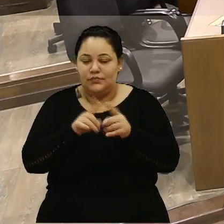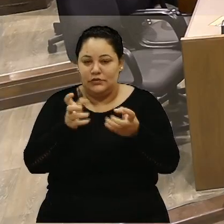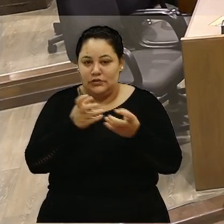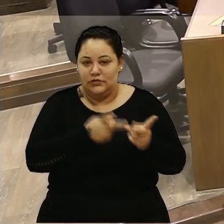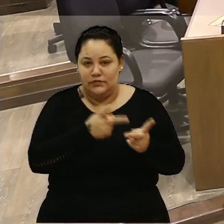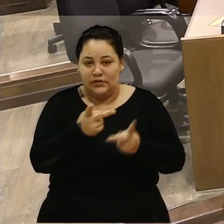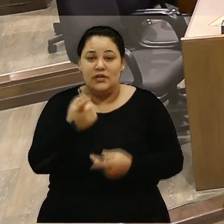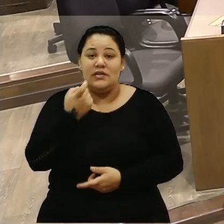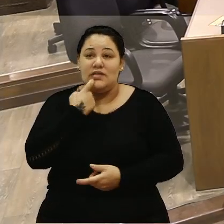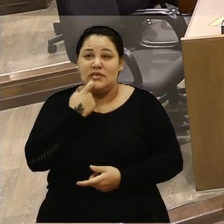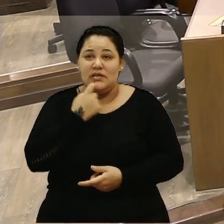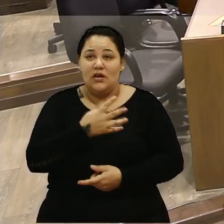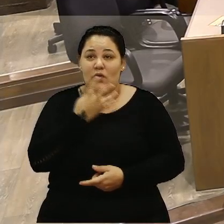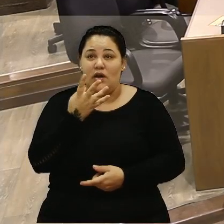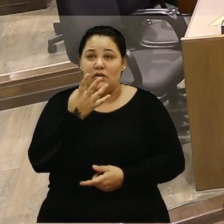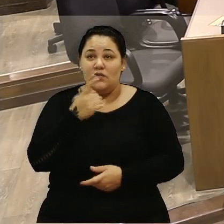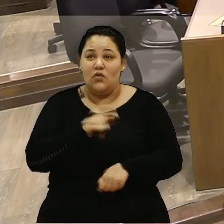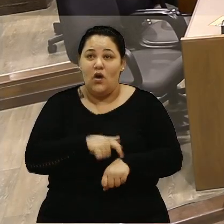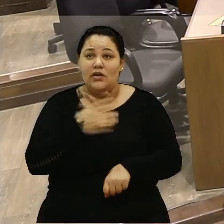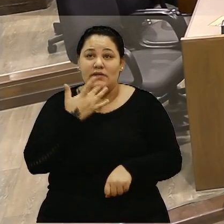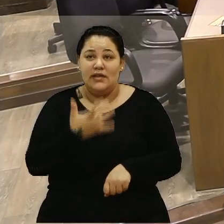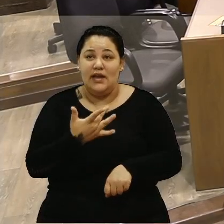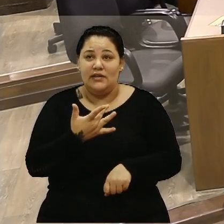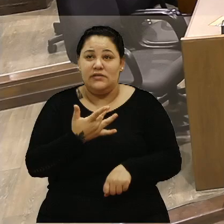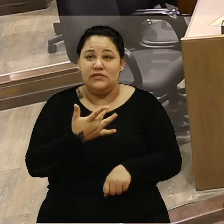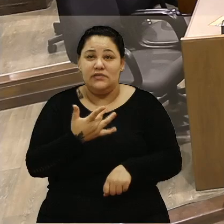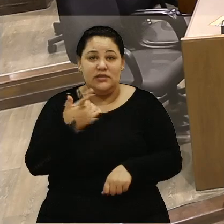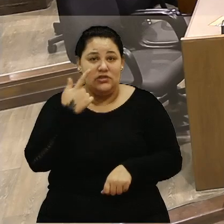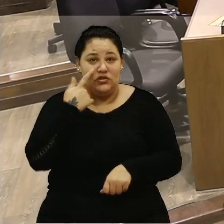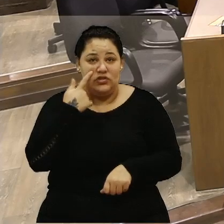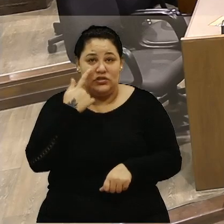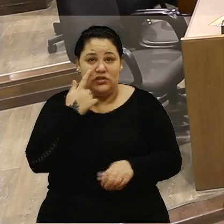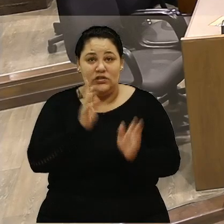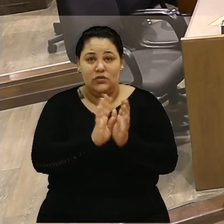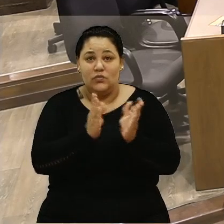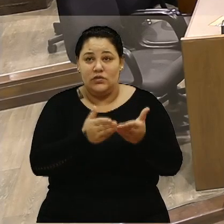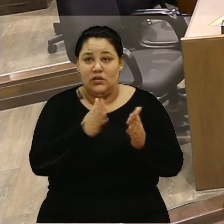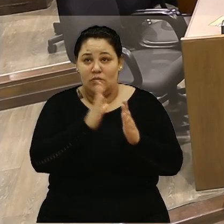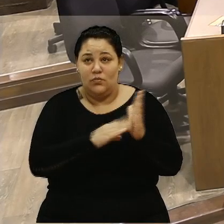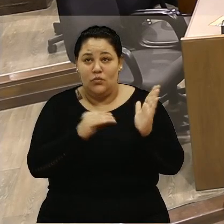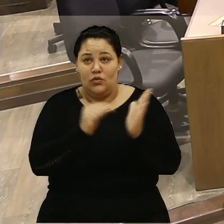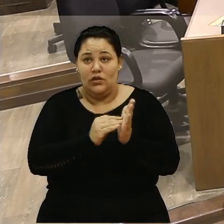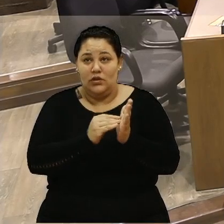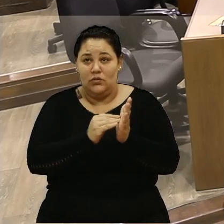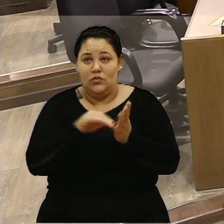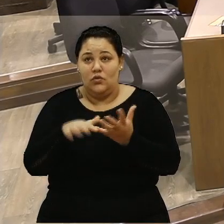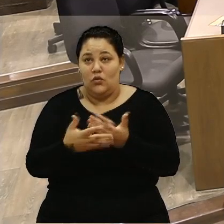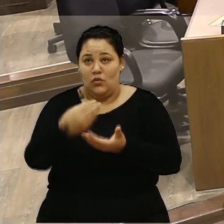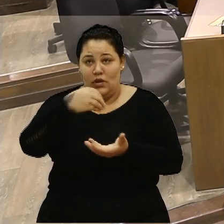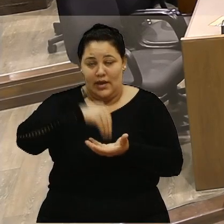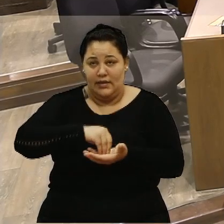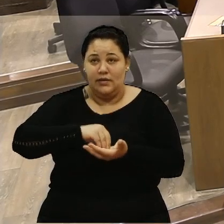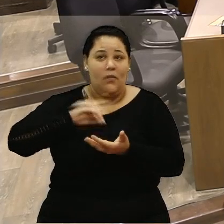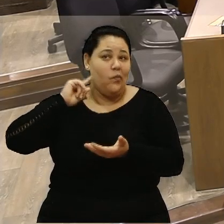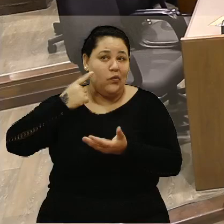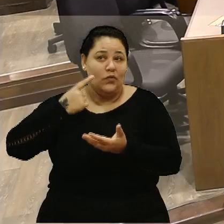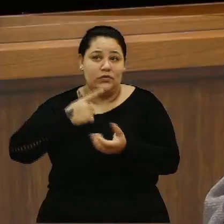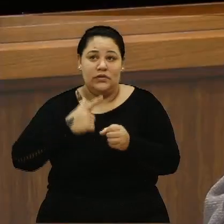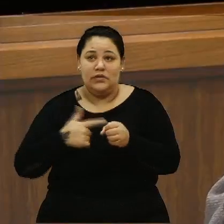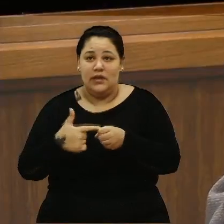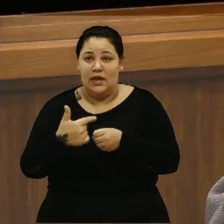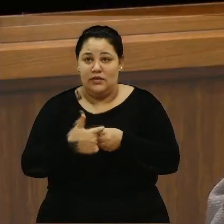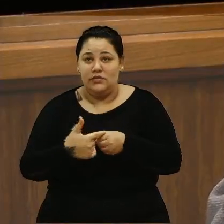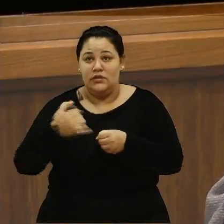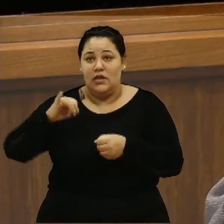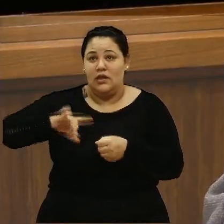na sexta-feira, 4 da tarde, na sala de comissões de NPTF, estaremos debatendo isso, o modelo de coleta seletiva na cidade, se há ou não a